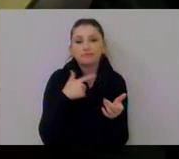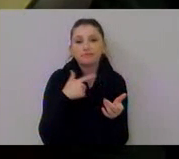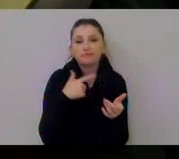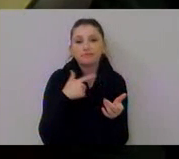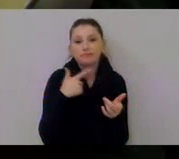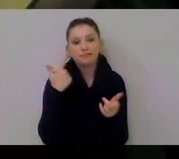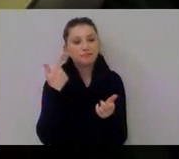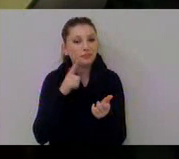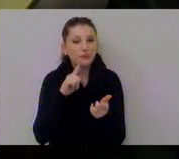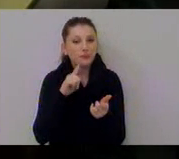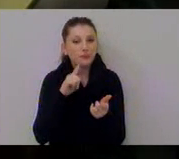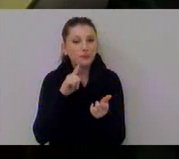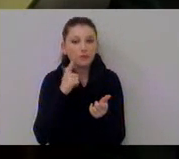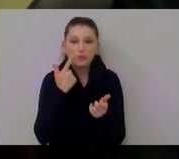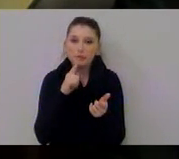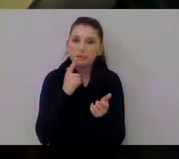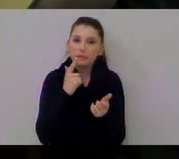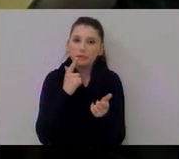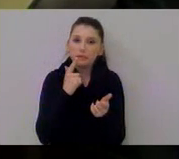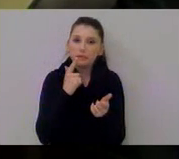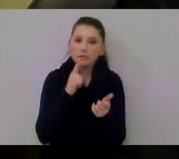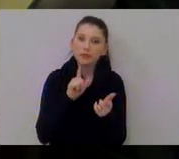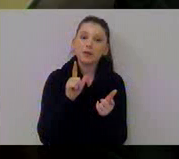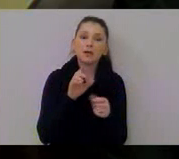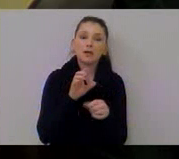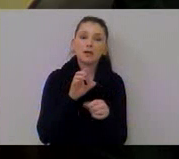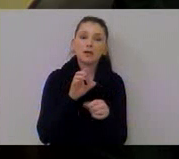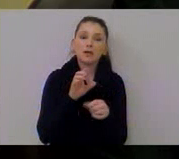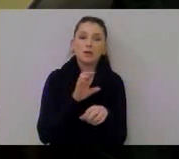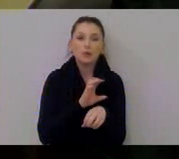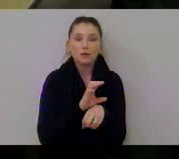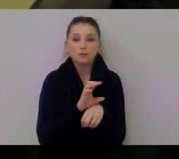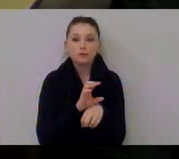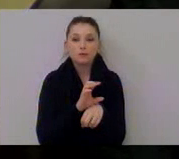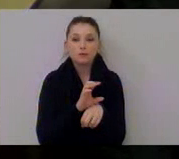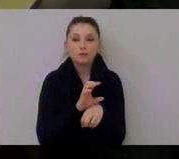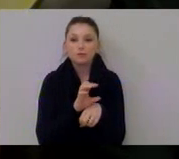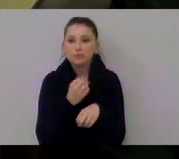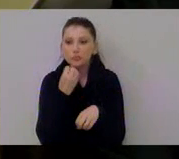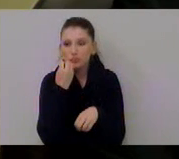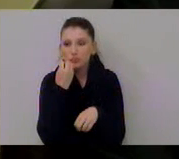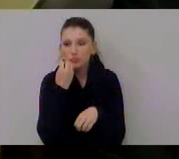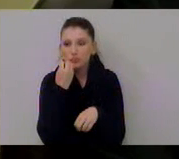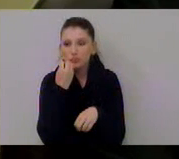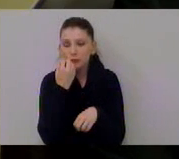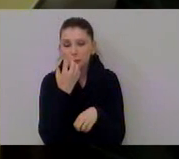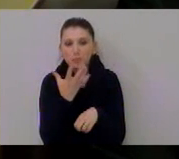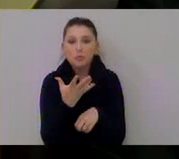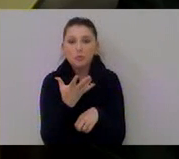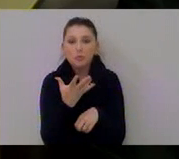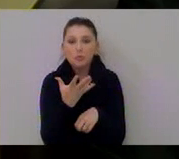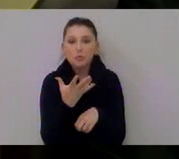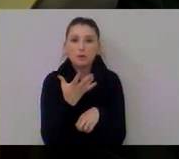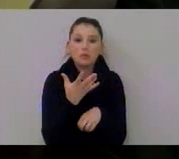qualificação para atender as pessoas que lá vão